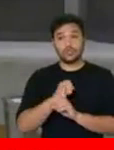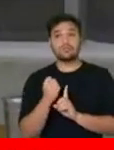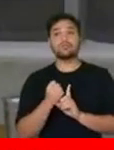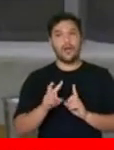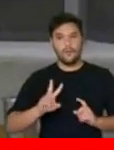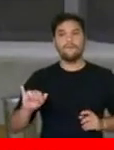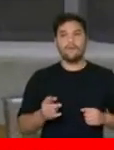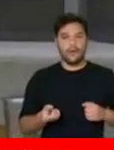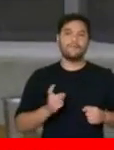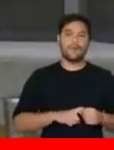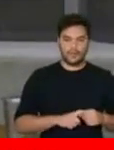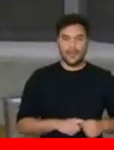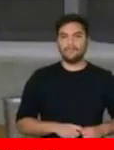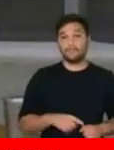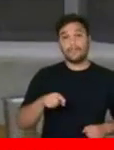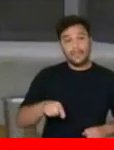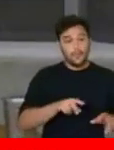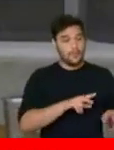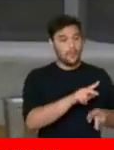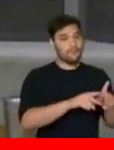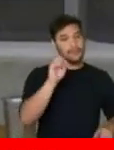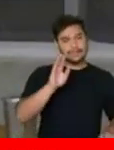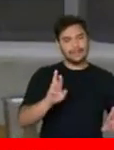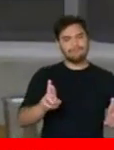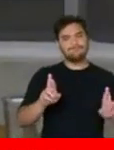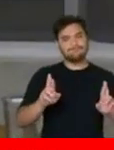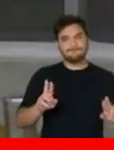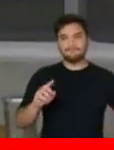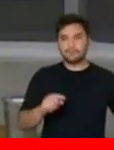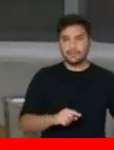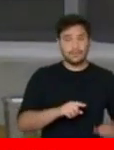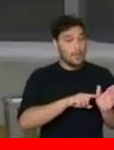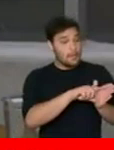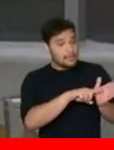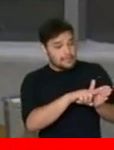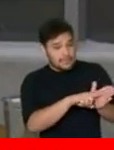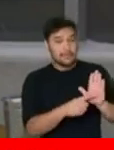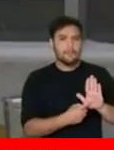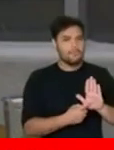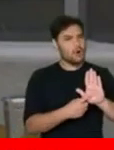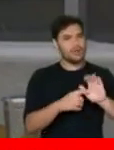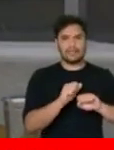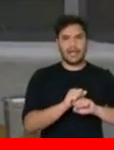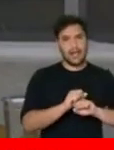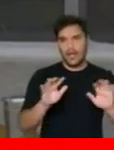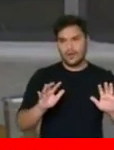restabelecido. Este é o sonho do povo brasileiro. E é por isso que as pesquisas têm apontado claramente para uma